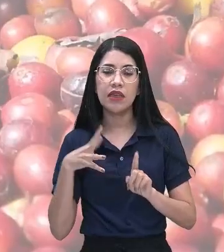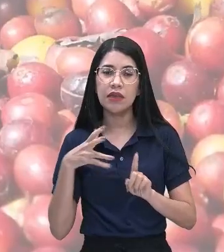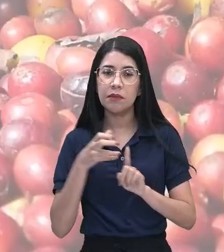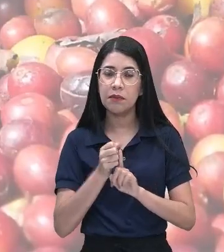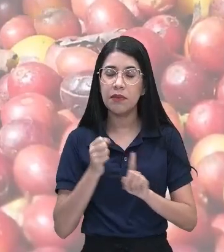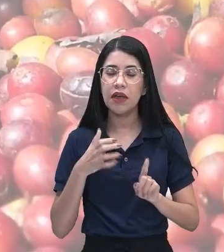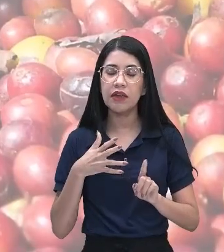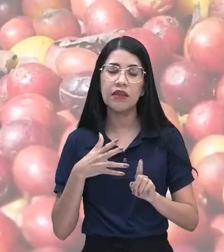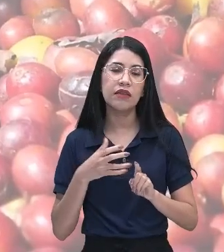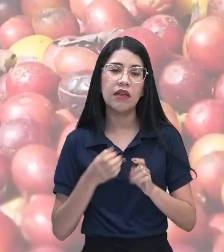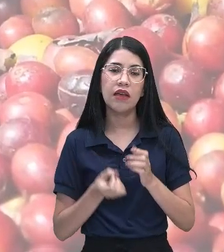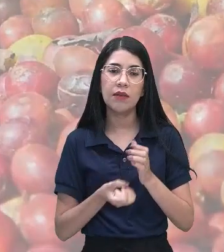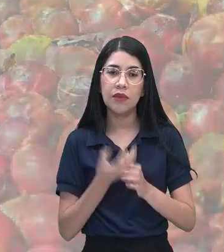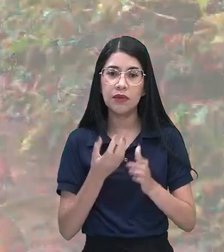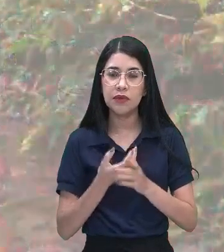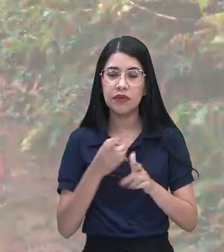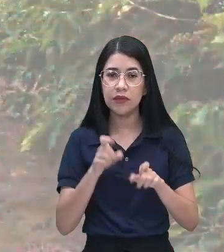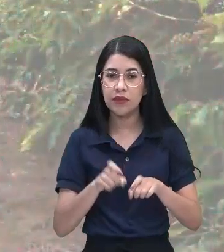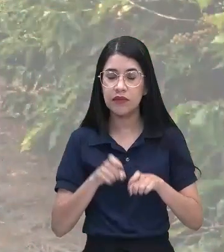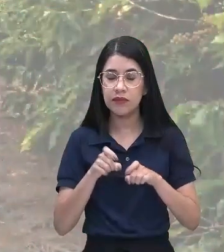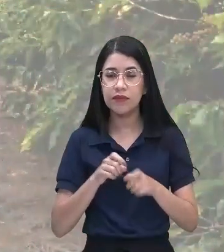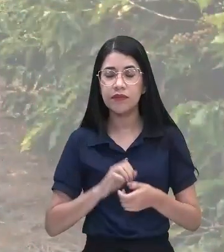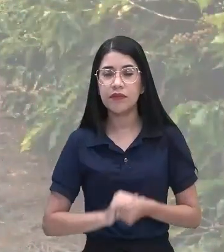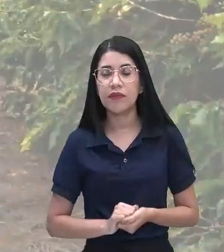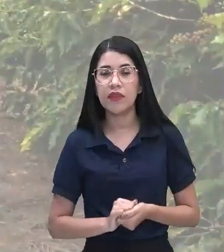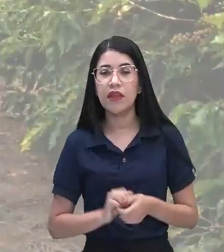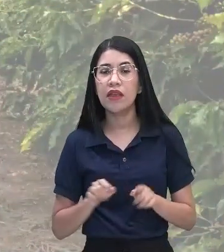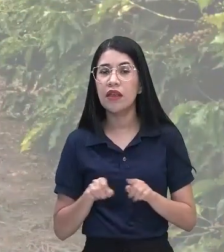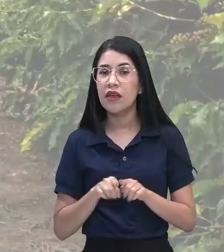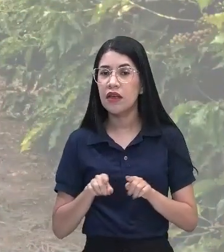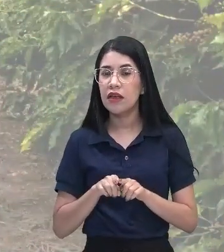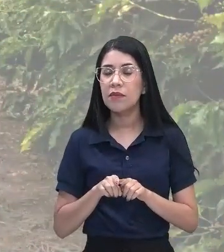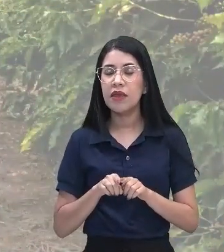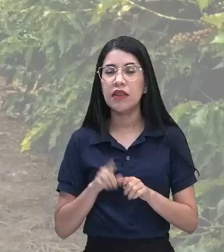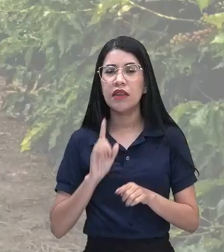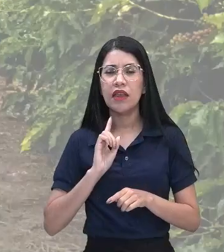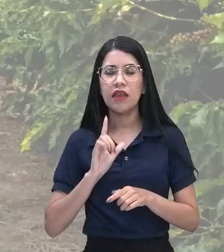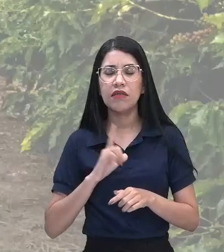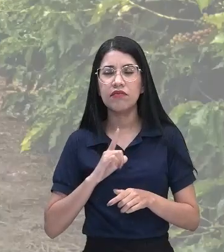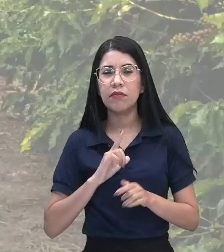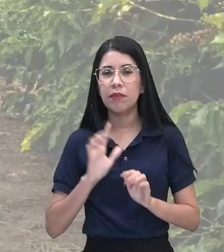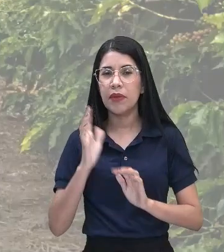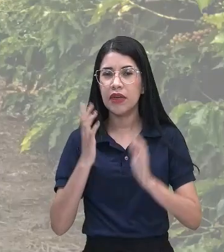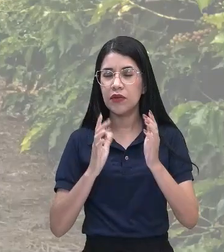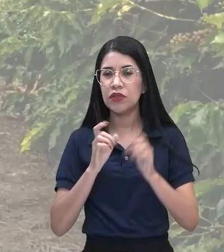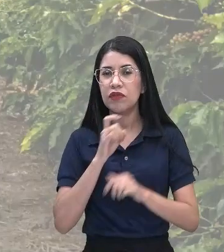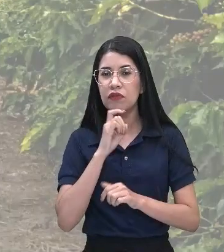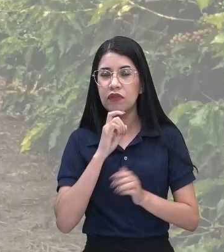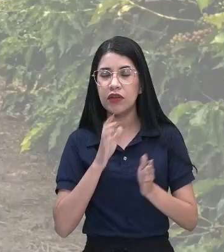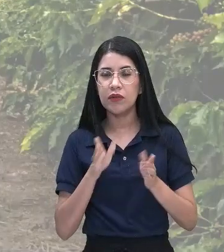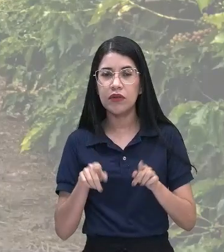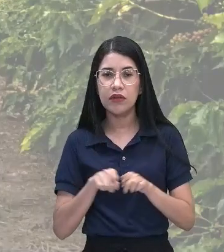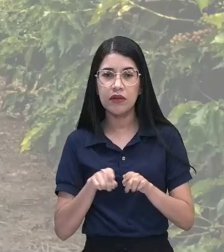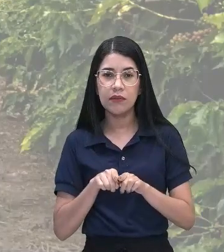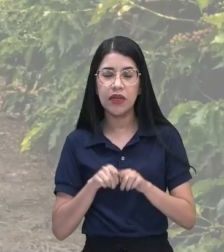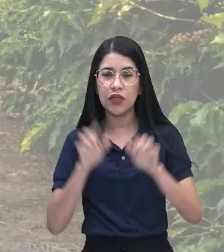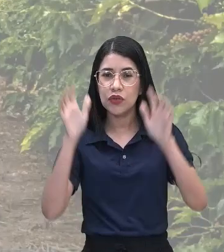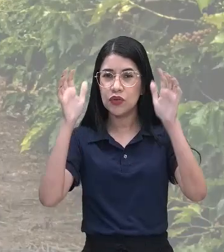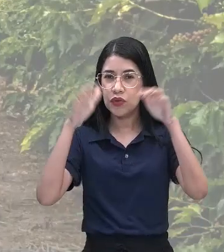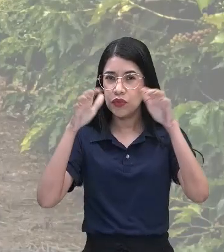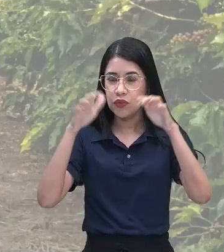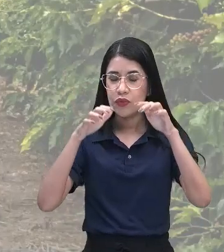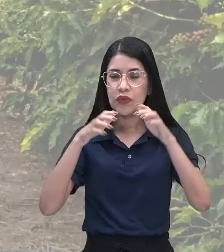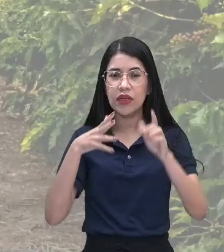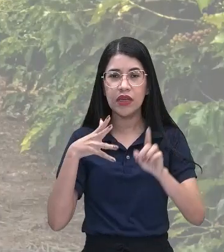desenvolvimento dos grãos. Geadas inesperadas, causando danos às plantações e reduzindo a produção futura. Chuvas irregulares